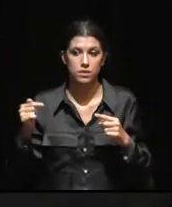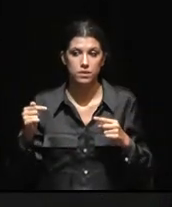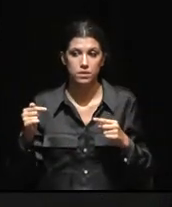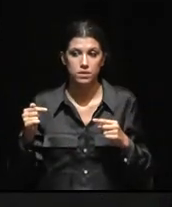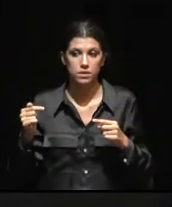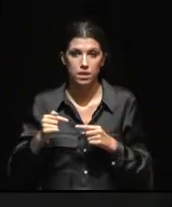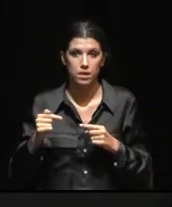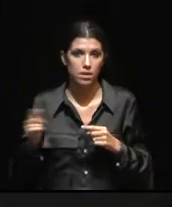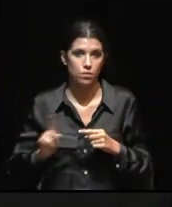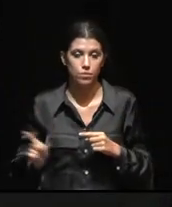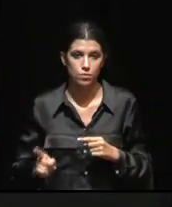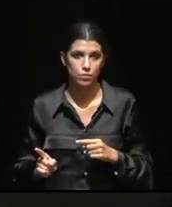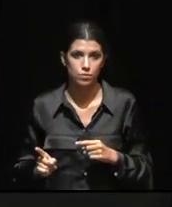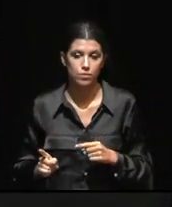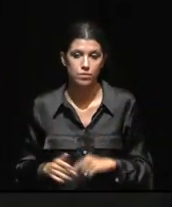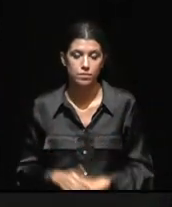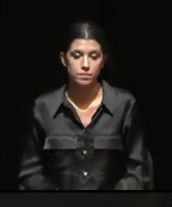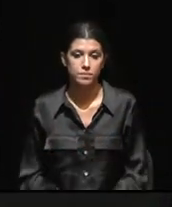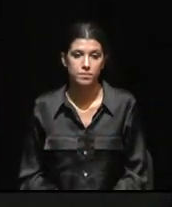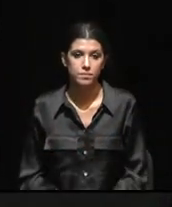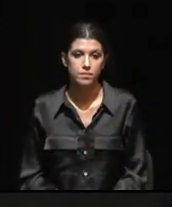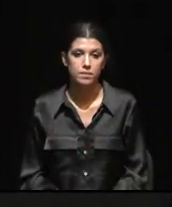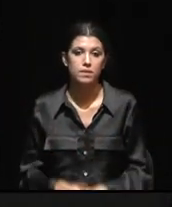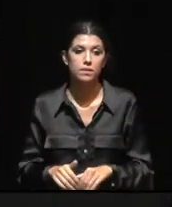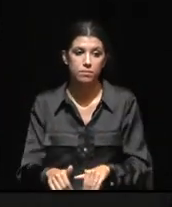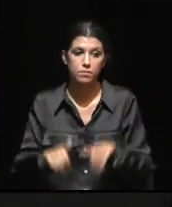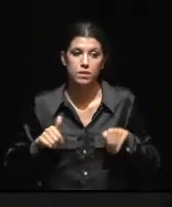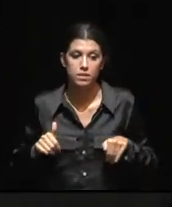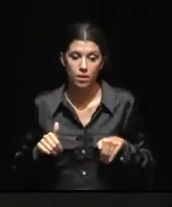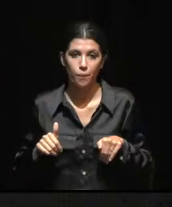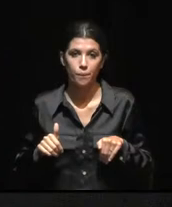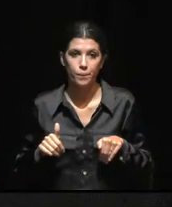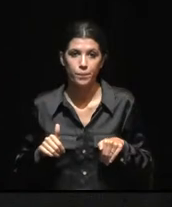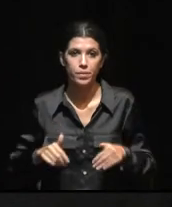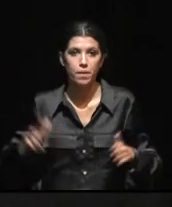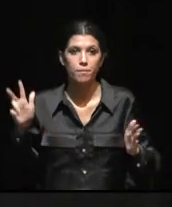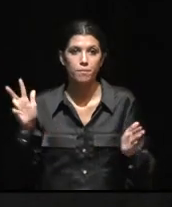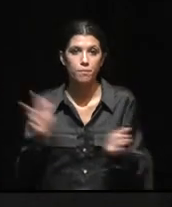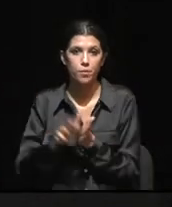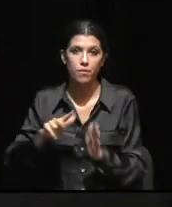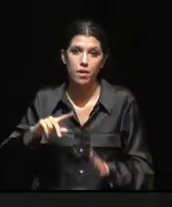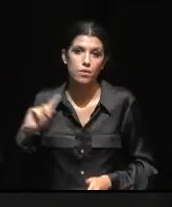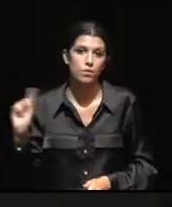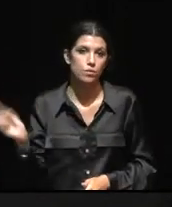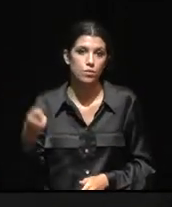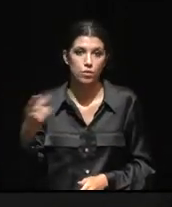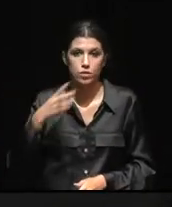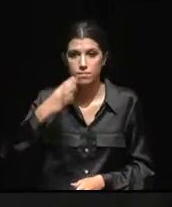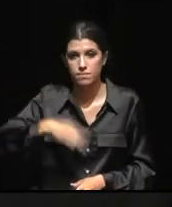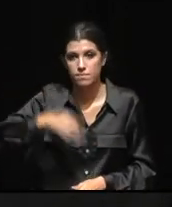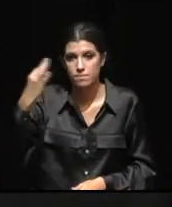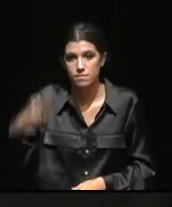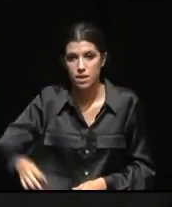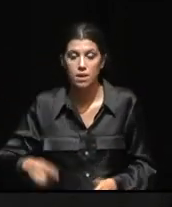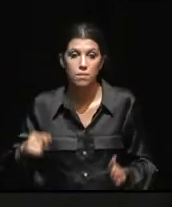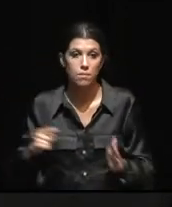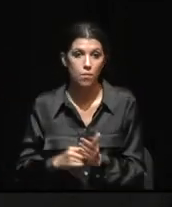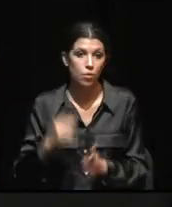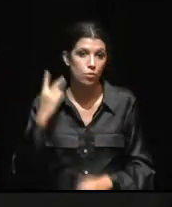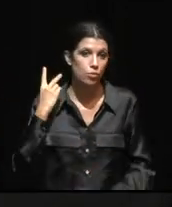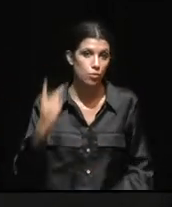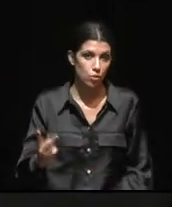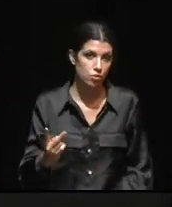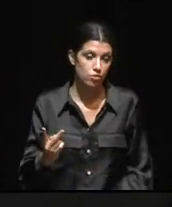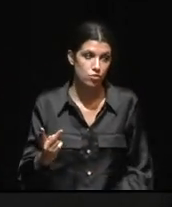CDs não quem se abstém foi aprovado por unanimidade ponto dois quem